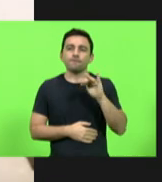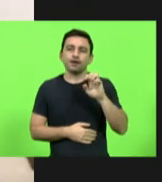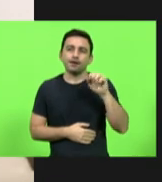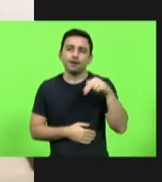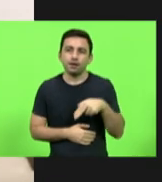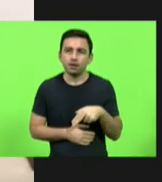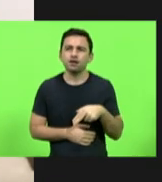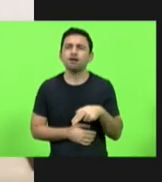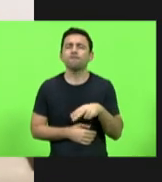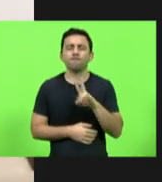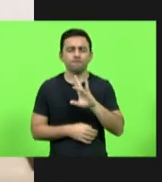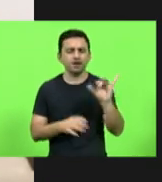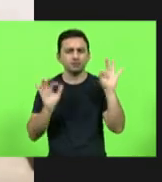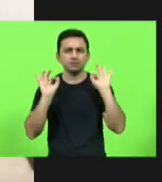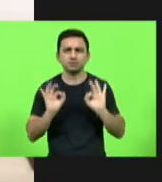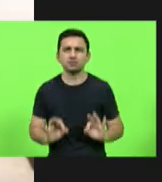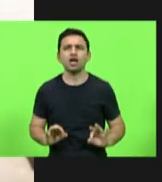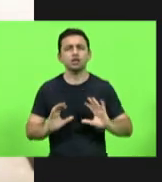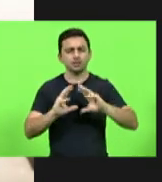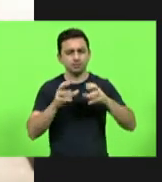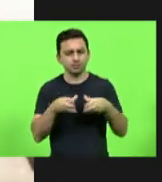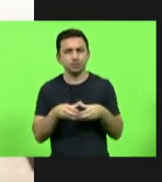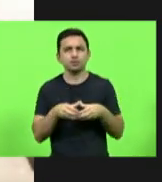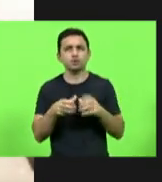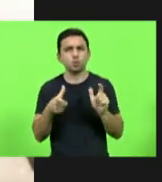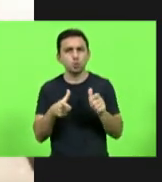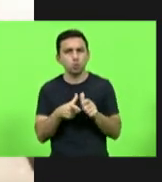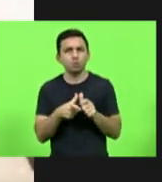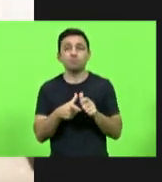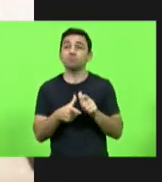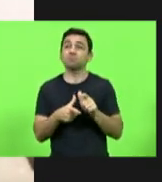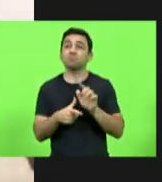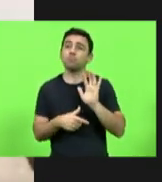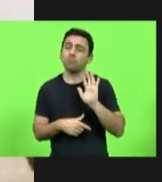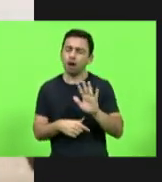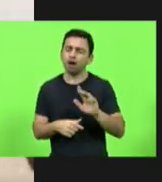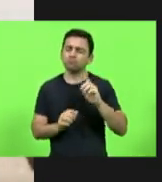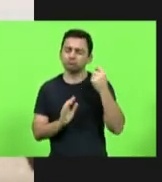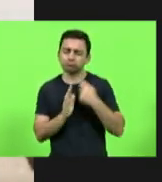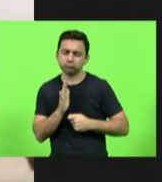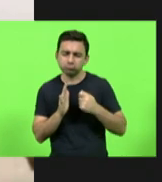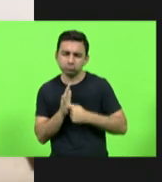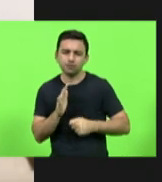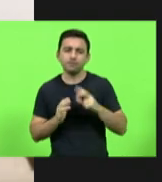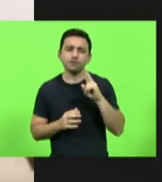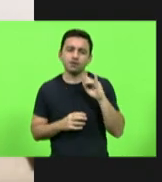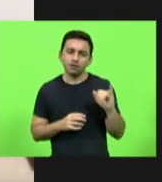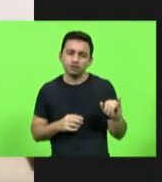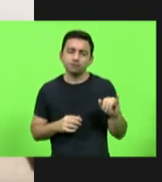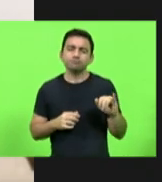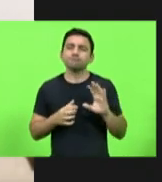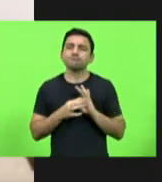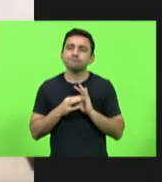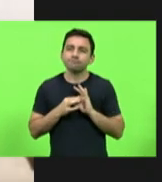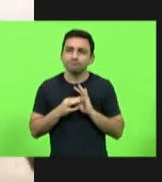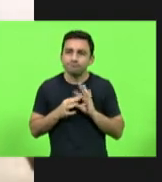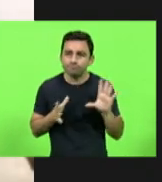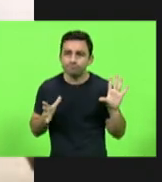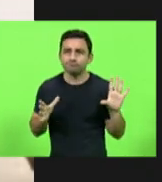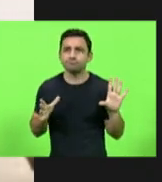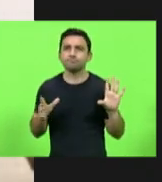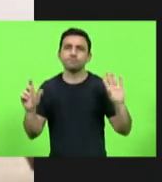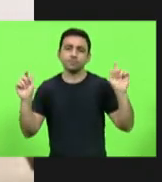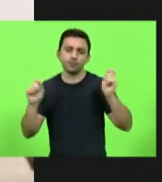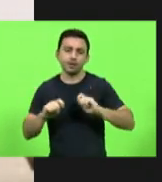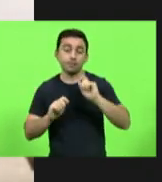estará, nós temos a nossa equipe ainda que reduzida, mas nós vamos estar trabalhando, sim, à disposição para que esse